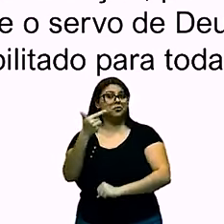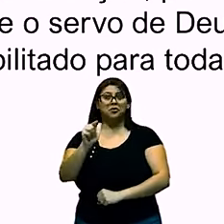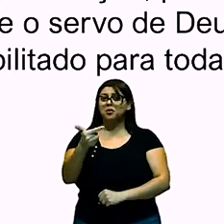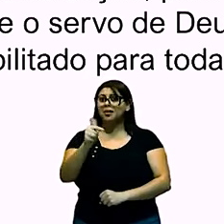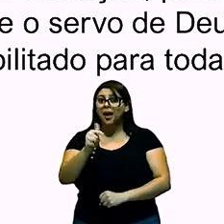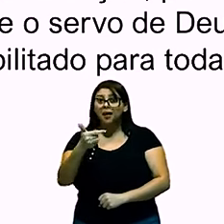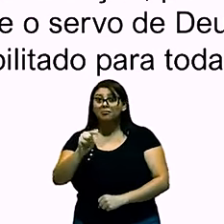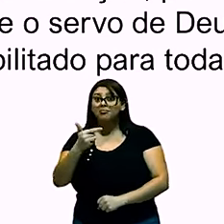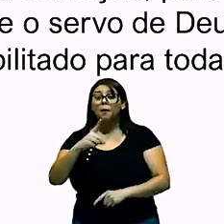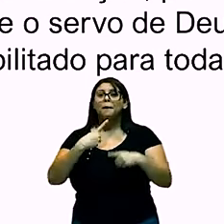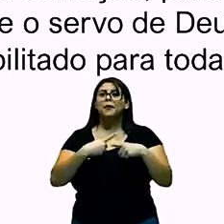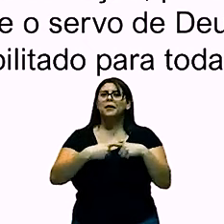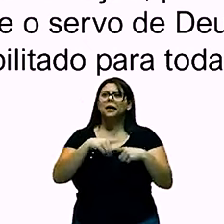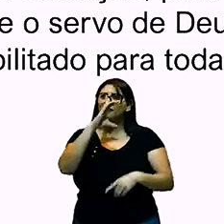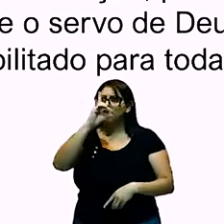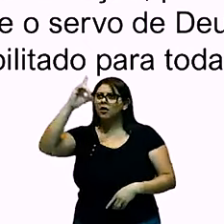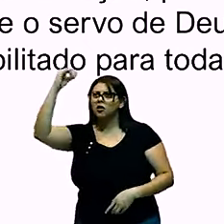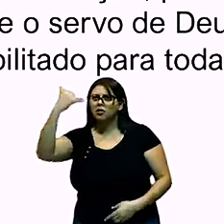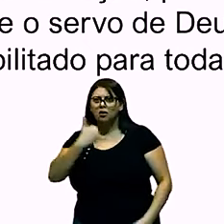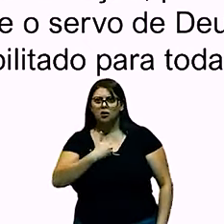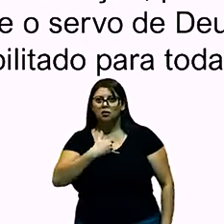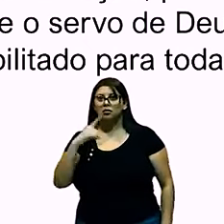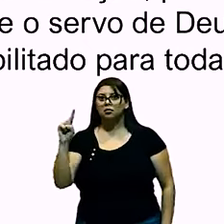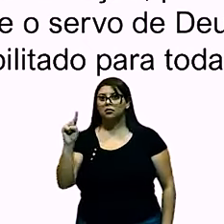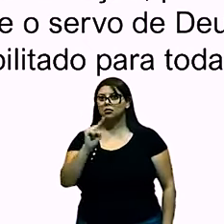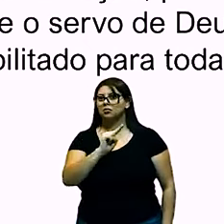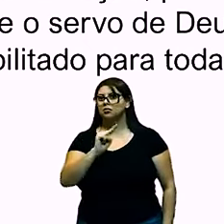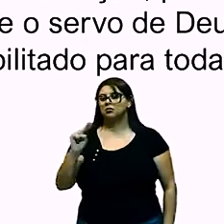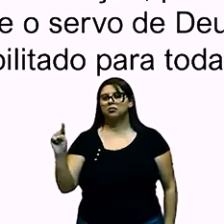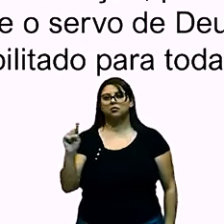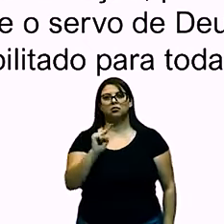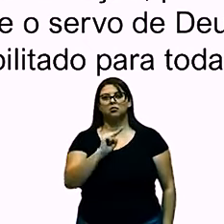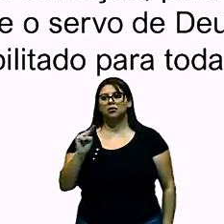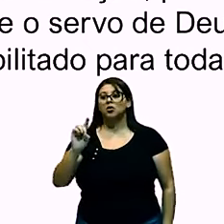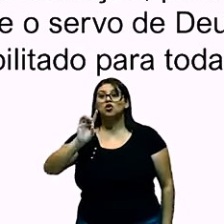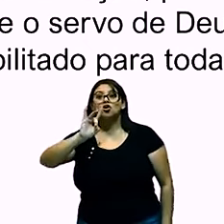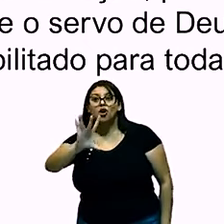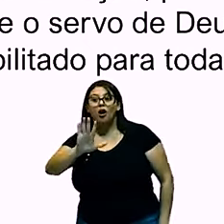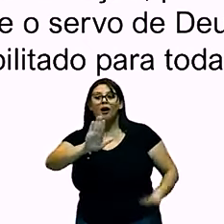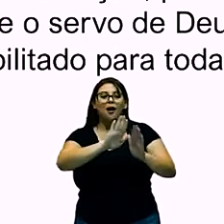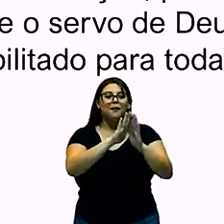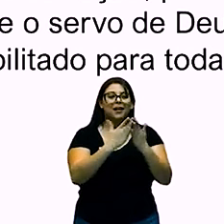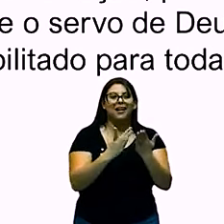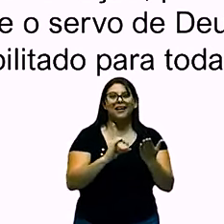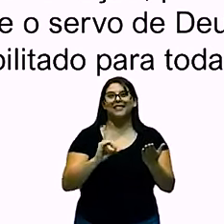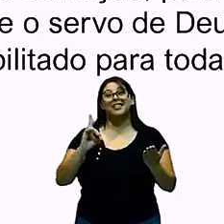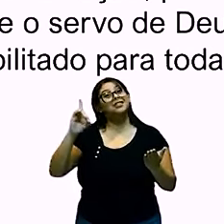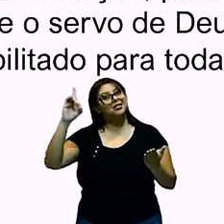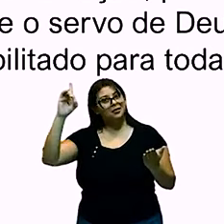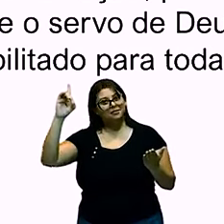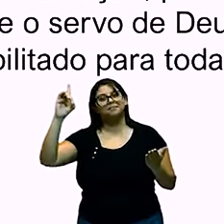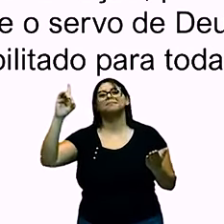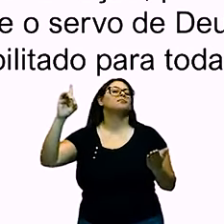não é inspirada por Deus. Então, somente as escrituras, é dizer, somente a palavra de Deus